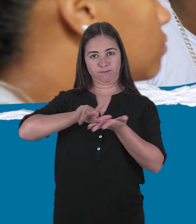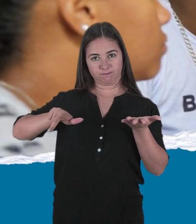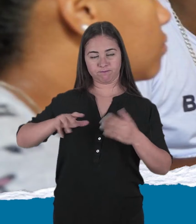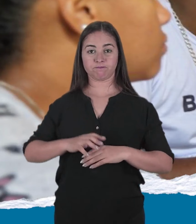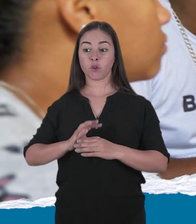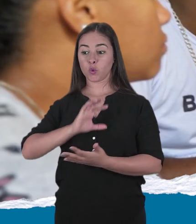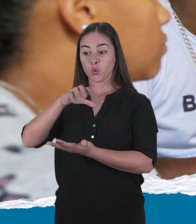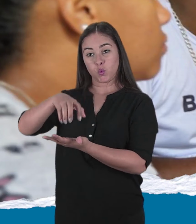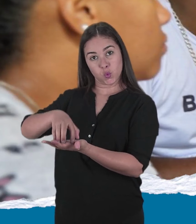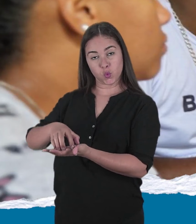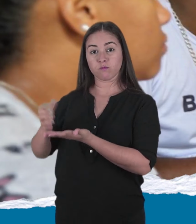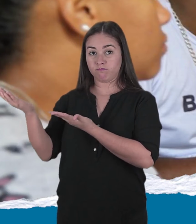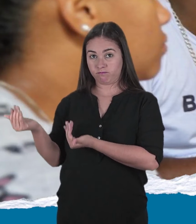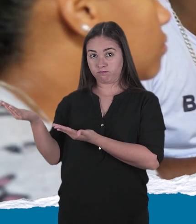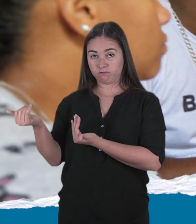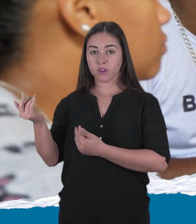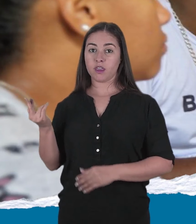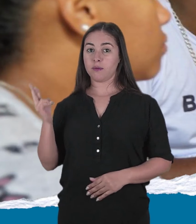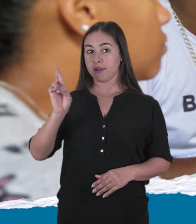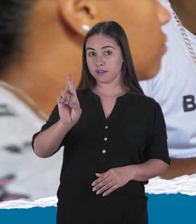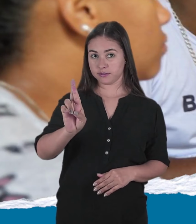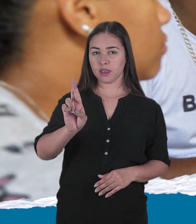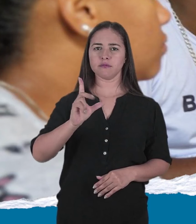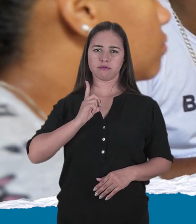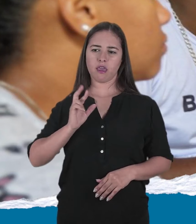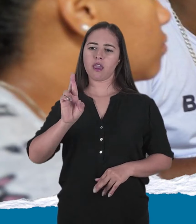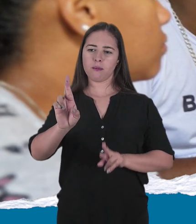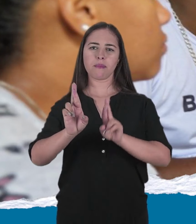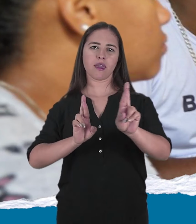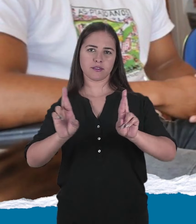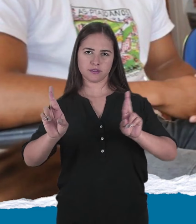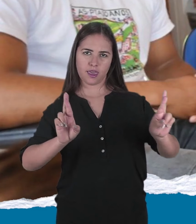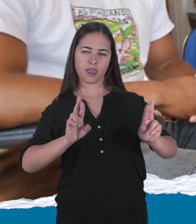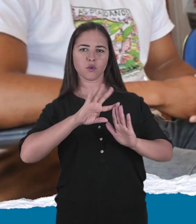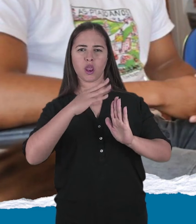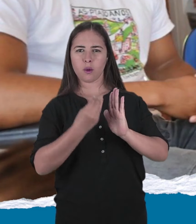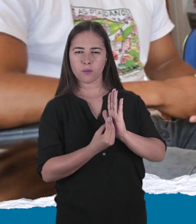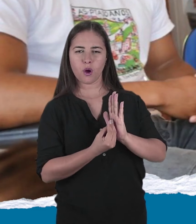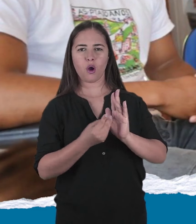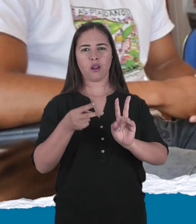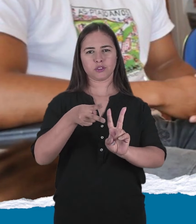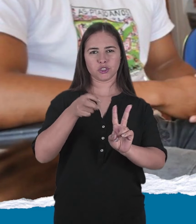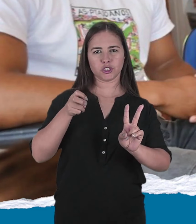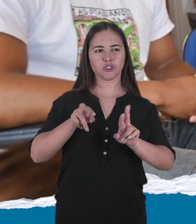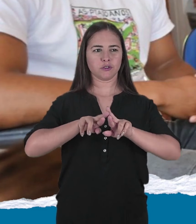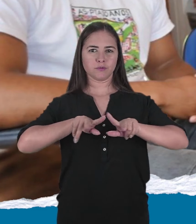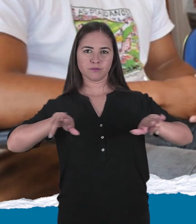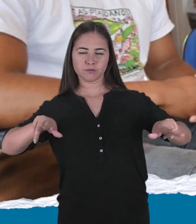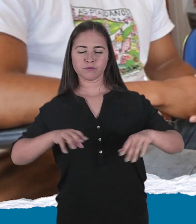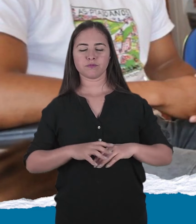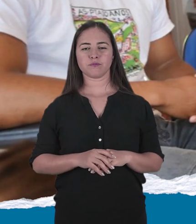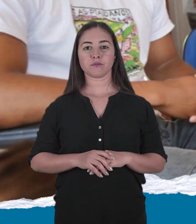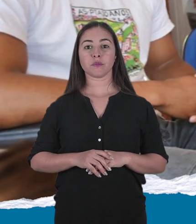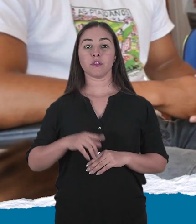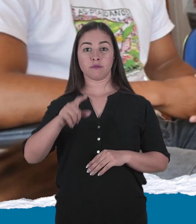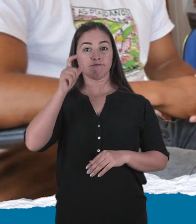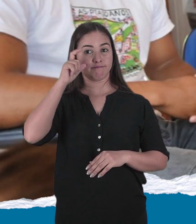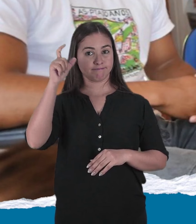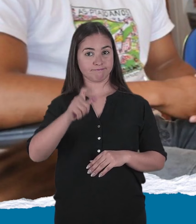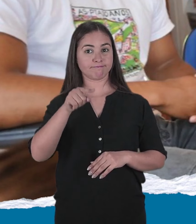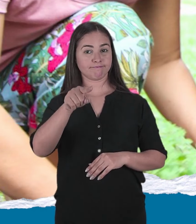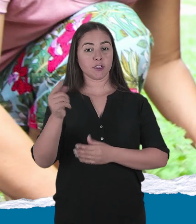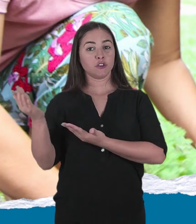o núcleo jovem, ele também tem essa representação de caiçaras, quilombolas e indígenas. E foi bastante interessante para